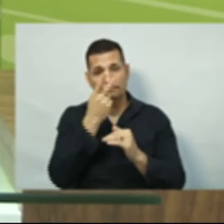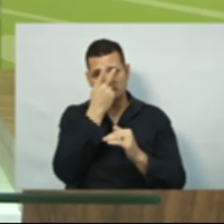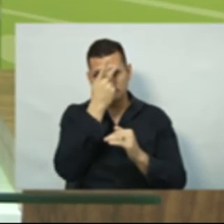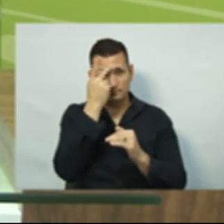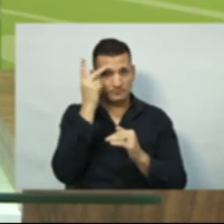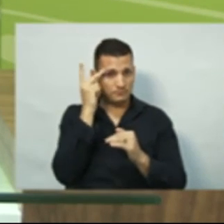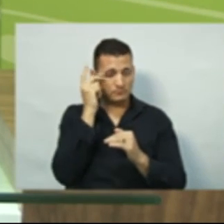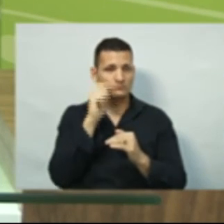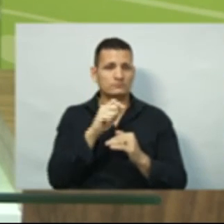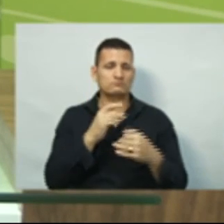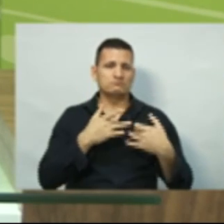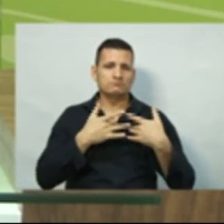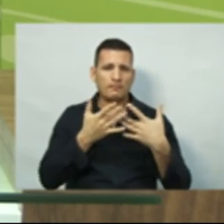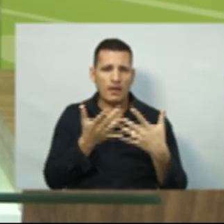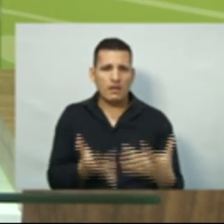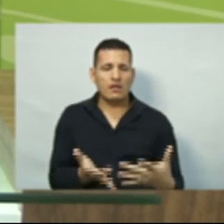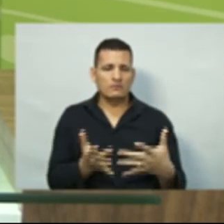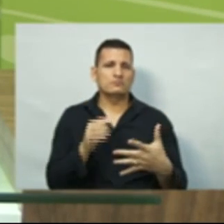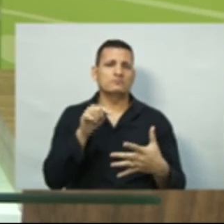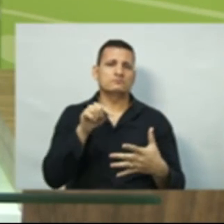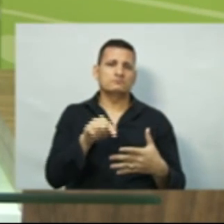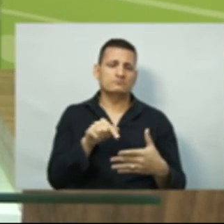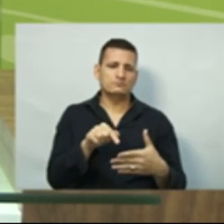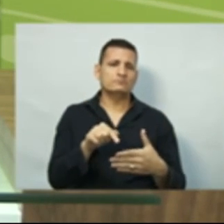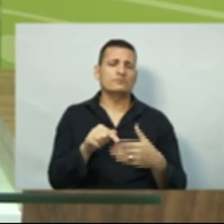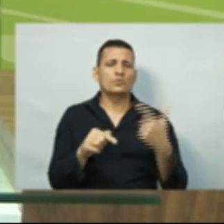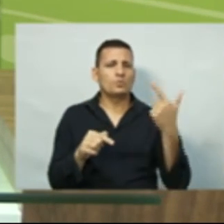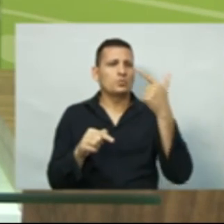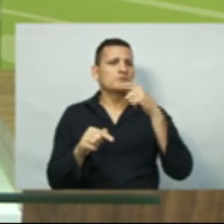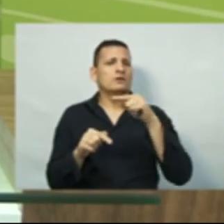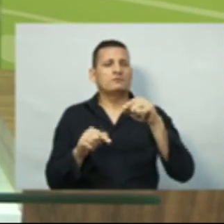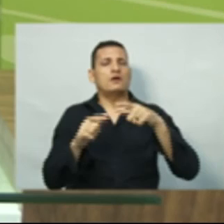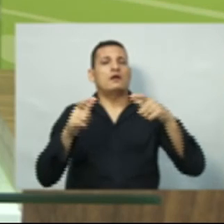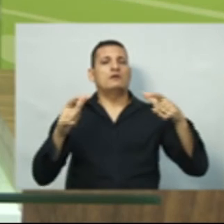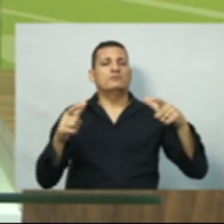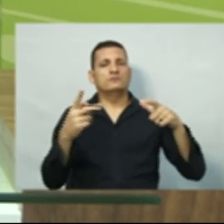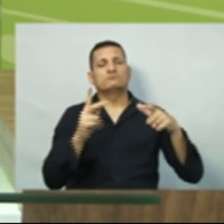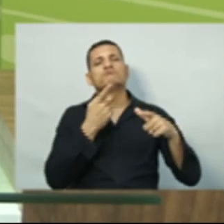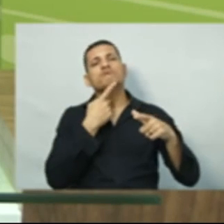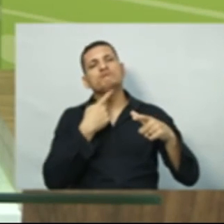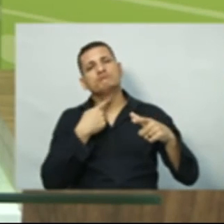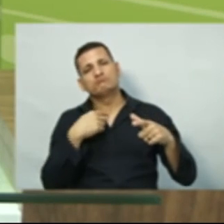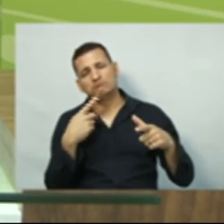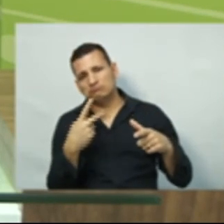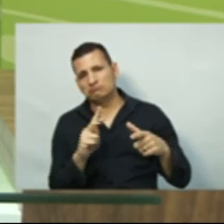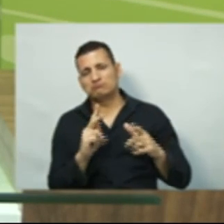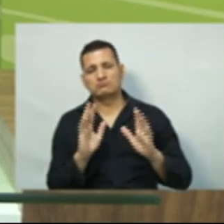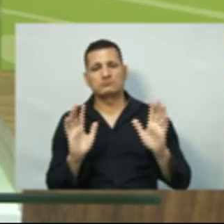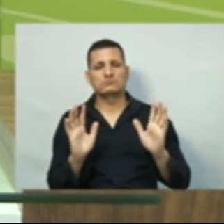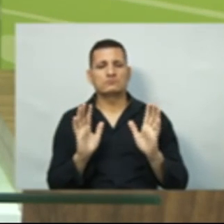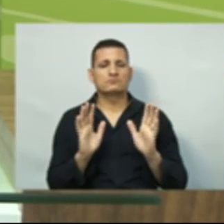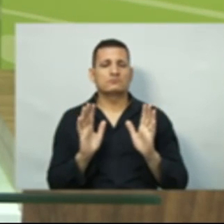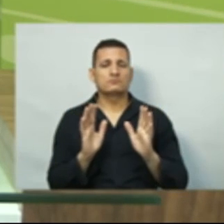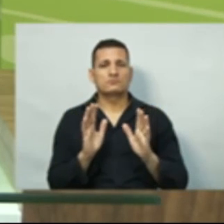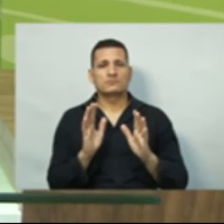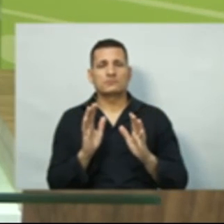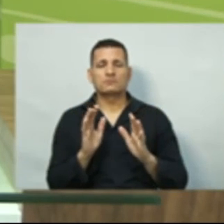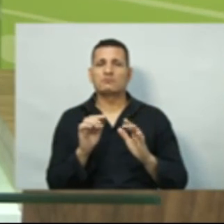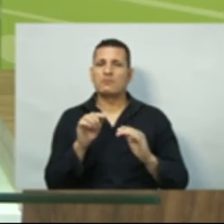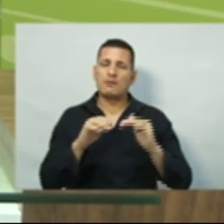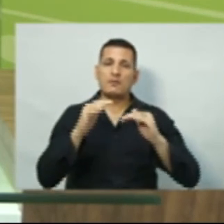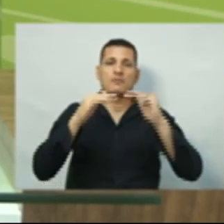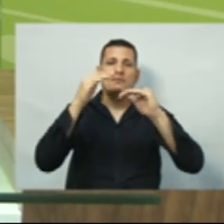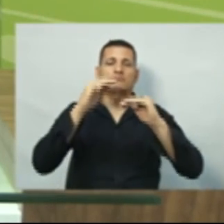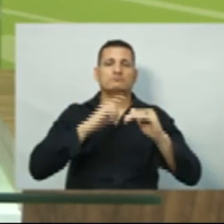se dedica a algo e com isso consegue ampliar seus desejos, desde que então crescendo cada